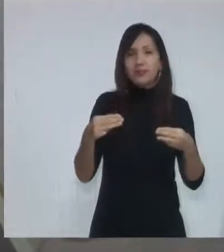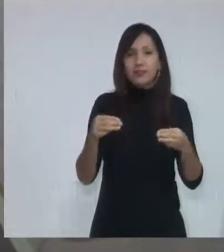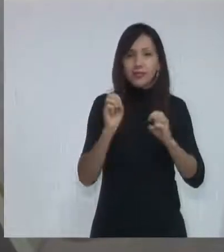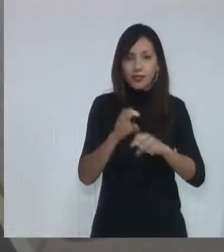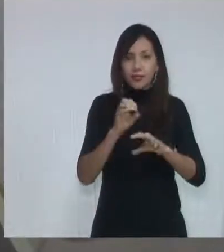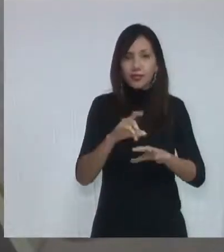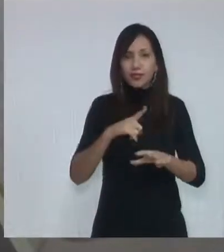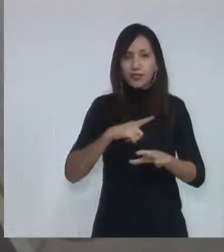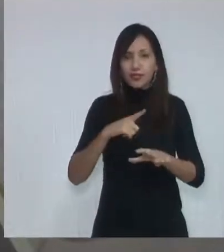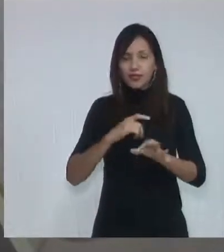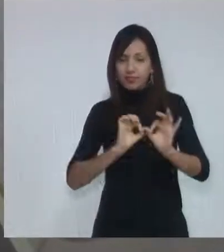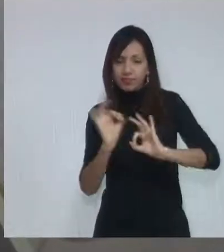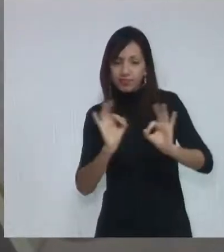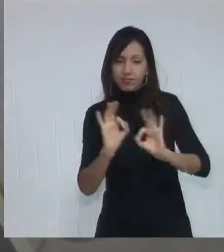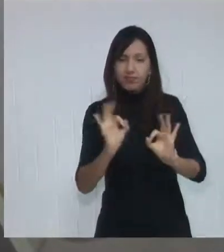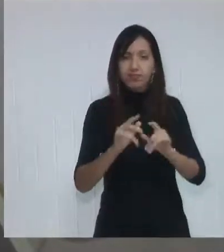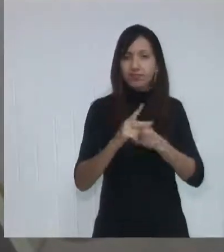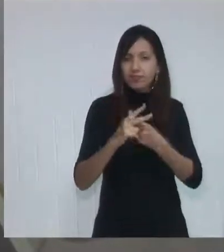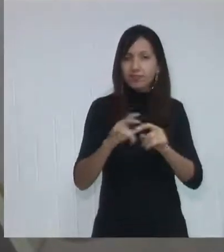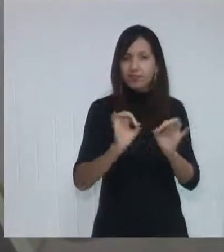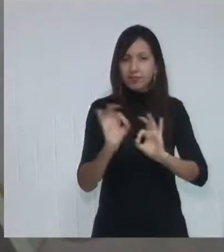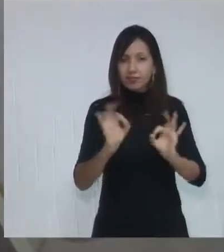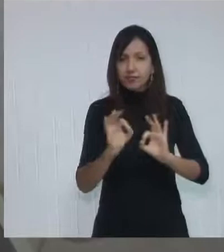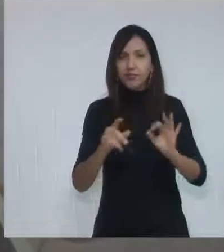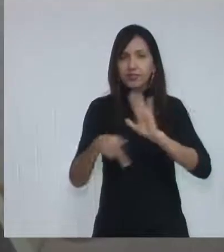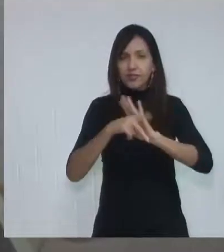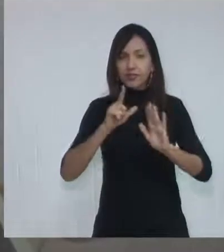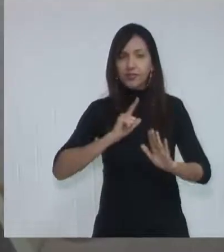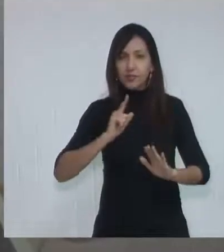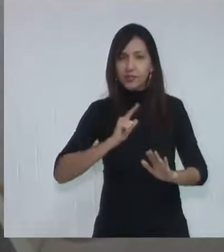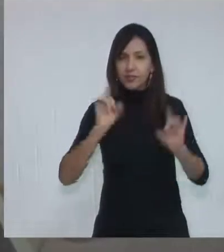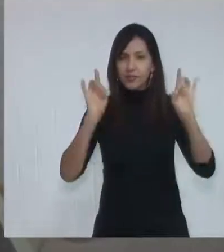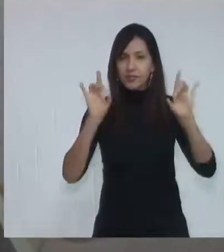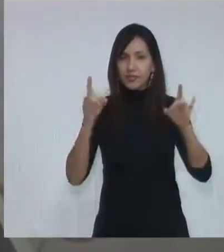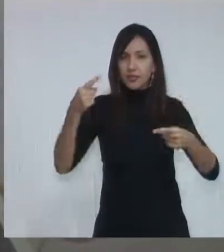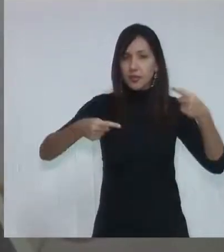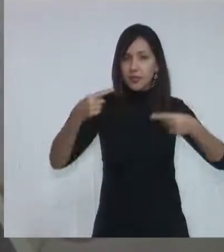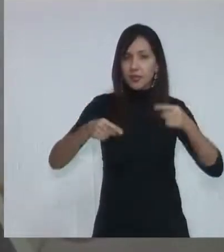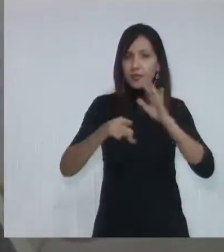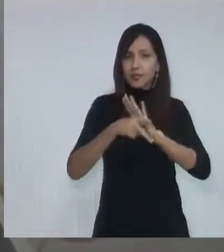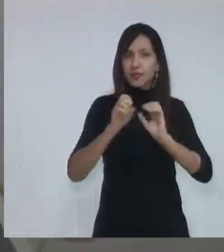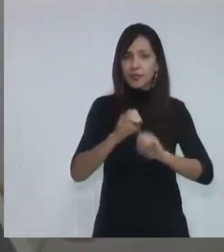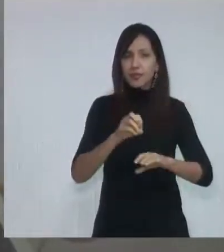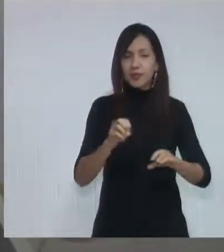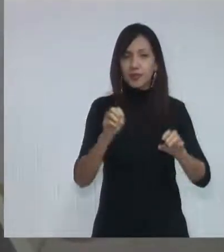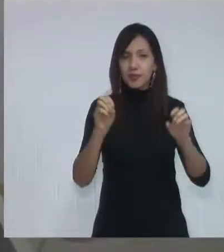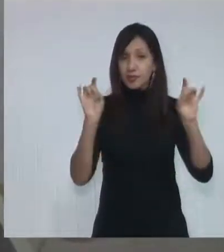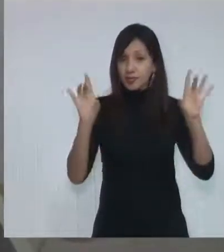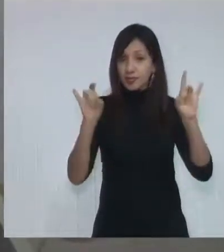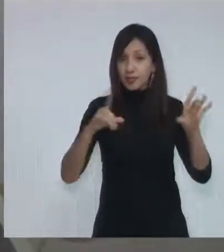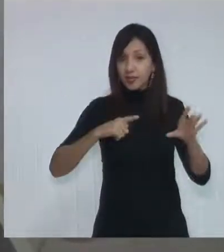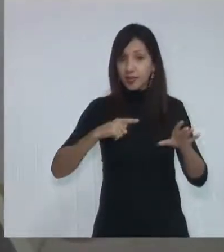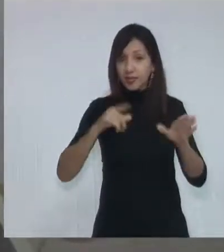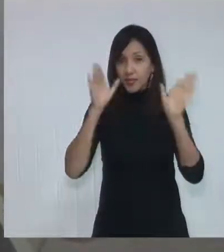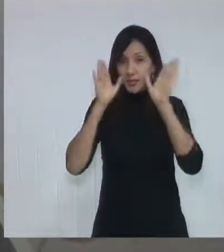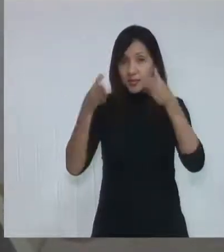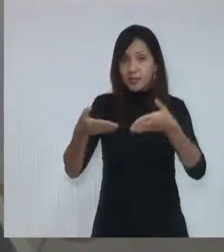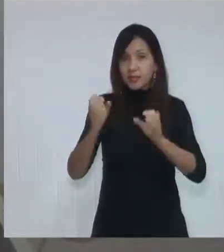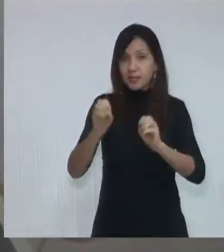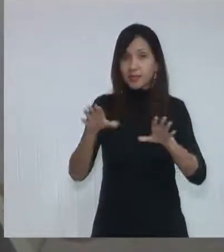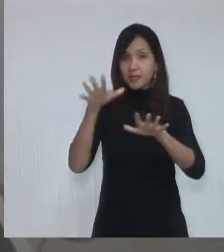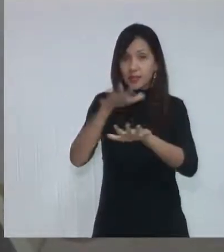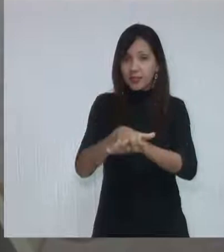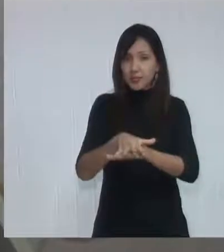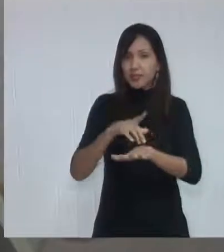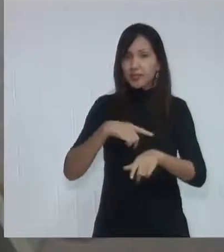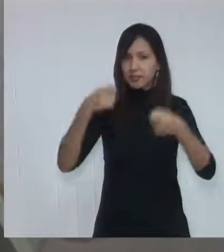reforma nas diretrizes fundamentais da Política Nacional de Educação Especial na perspectiva da educação inclusiva,